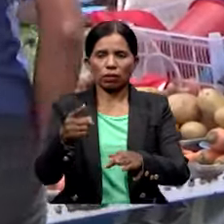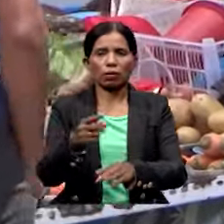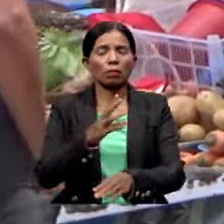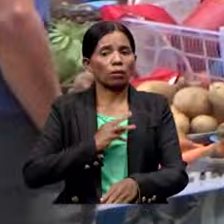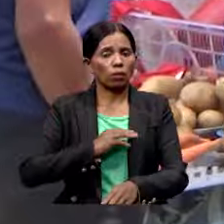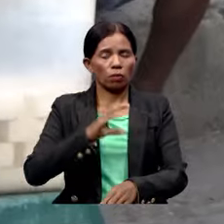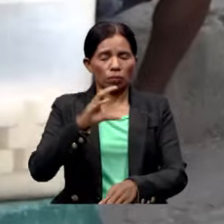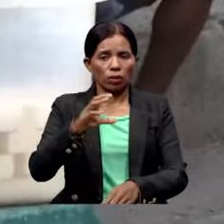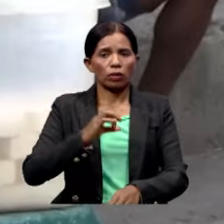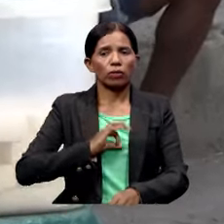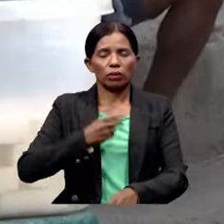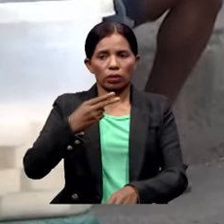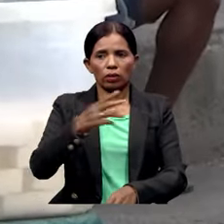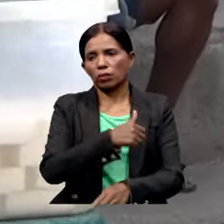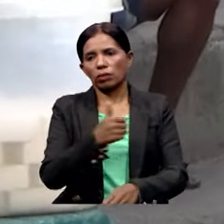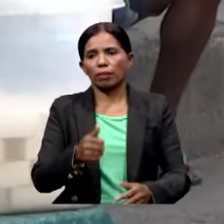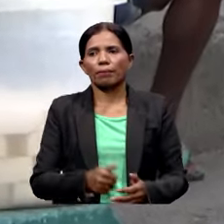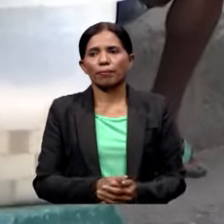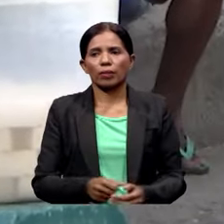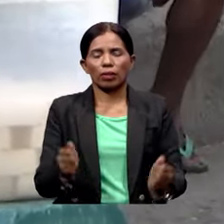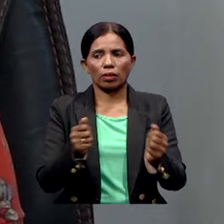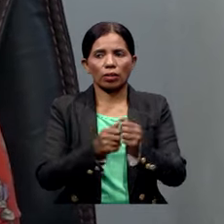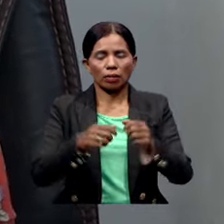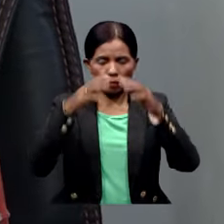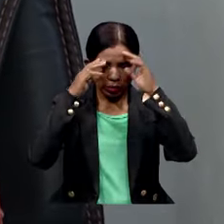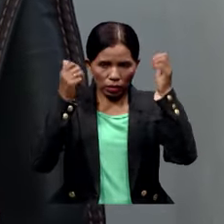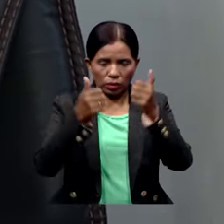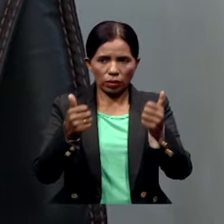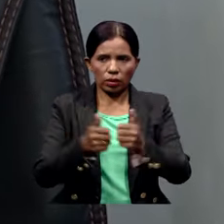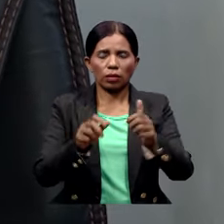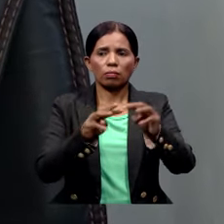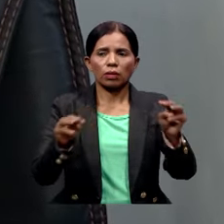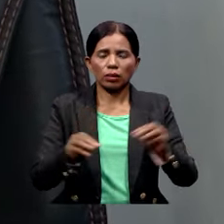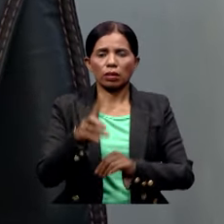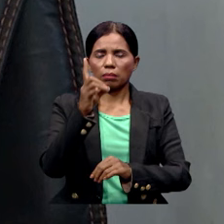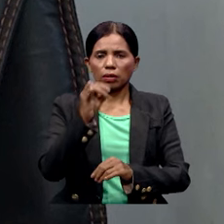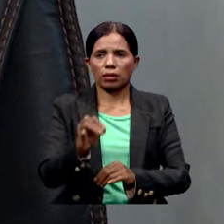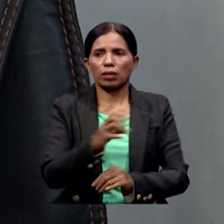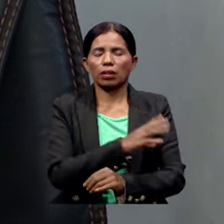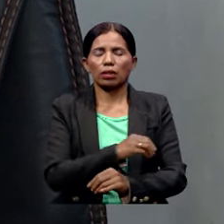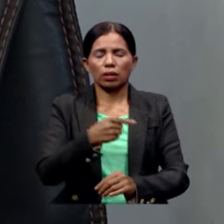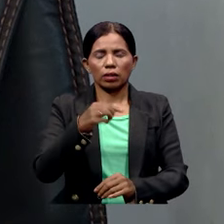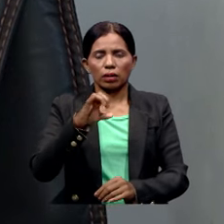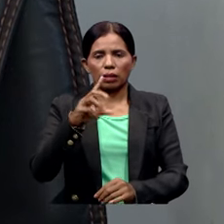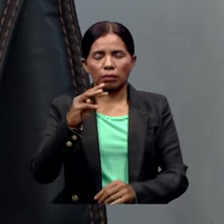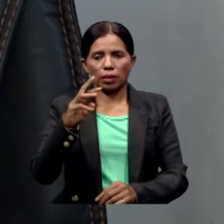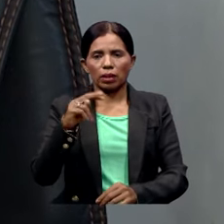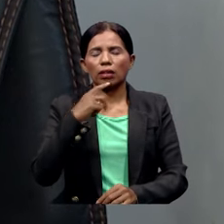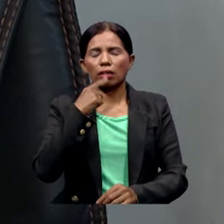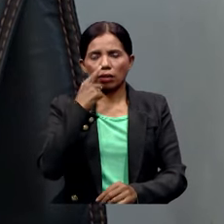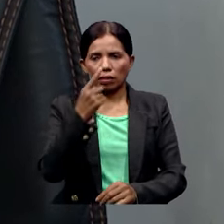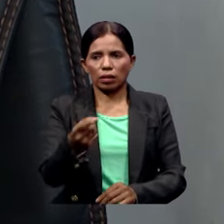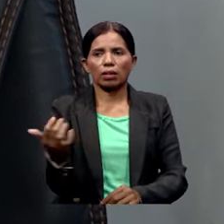Comoro, fatuhada no Selutan. Ho situação ne presidente autoridade município Dili, Guilherminha Filomena Saldanha